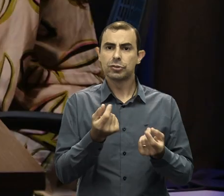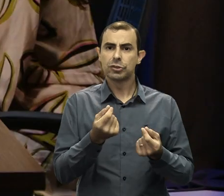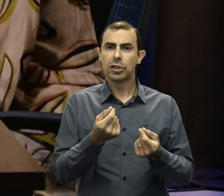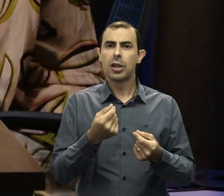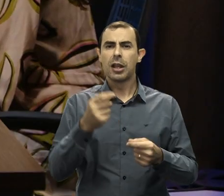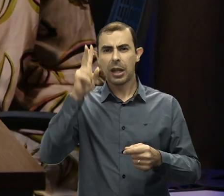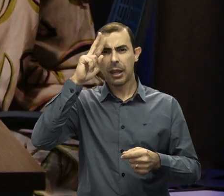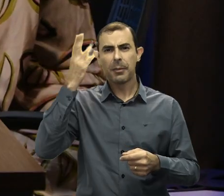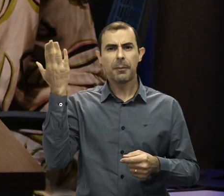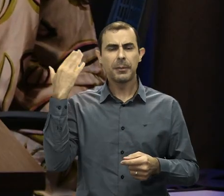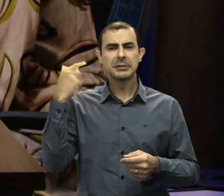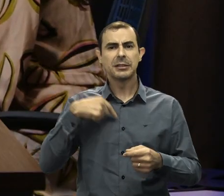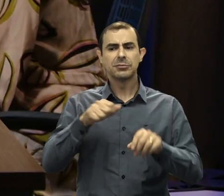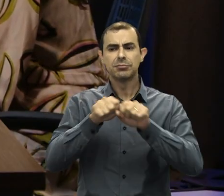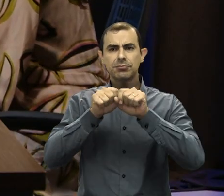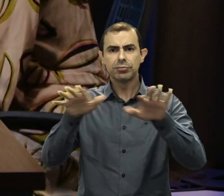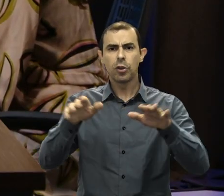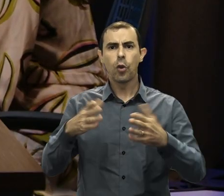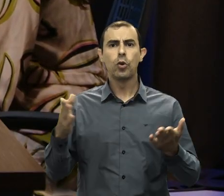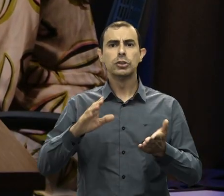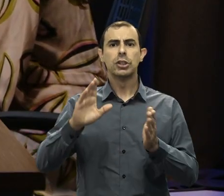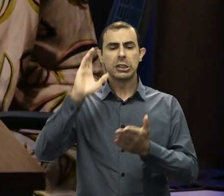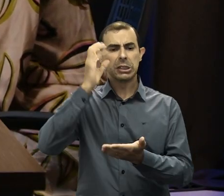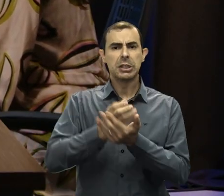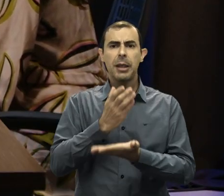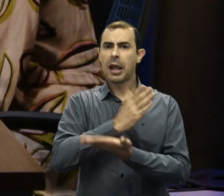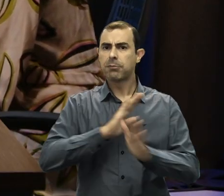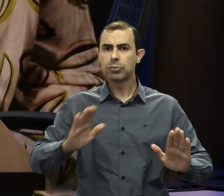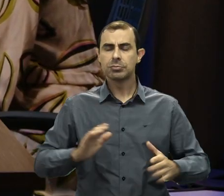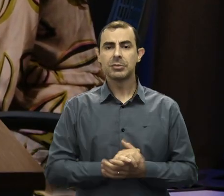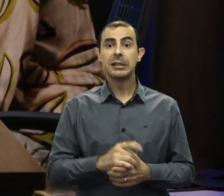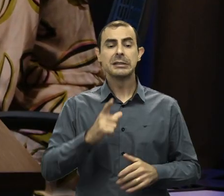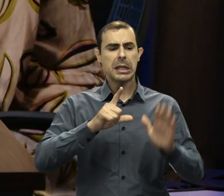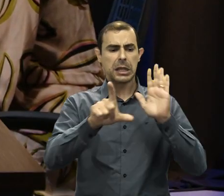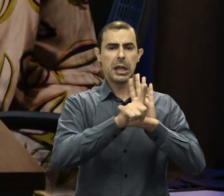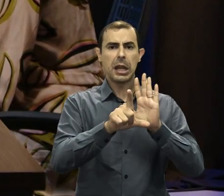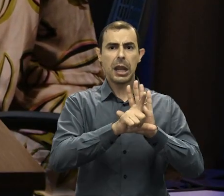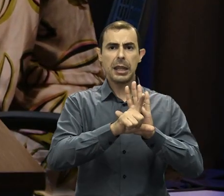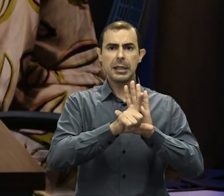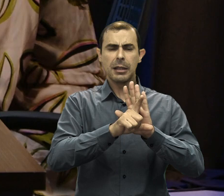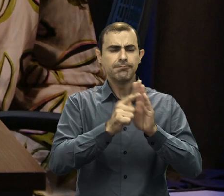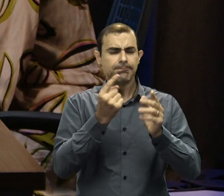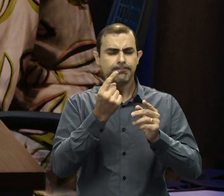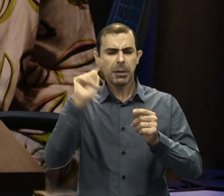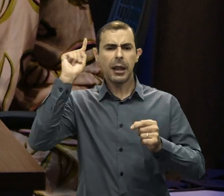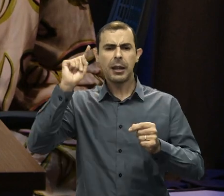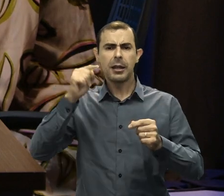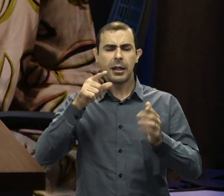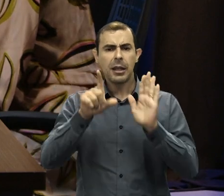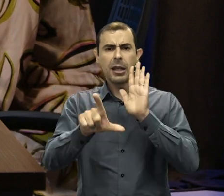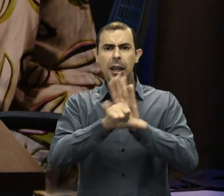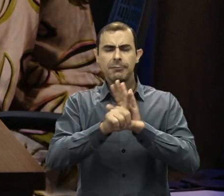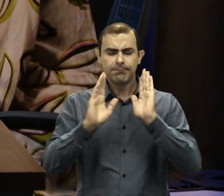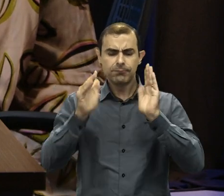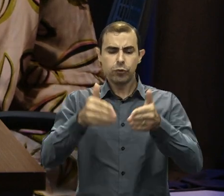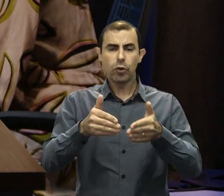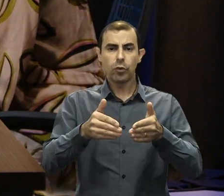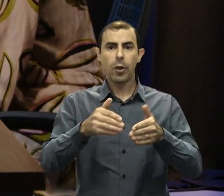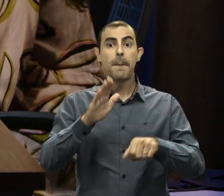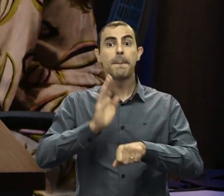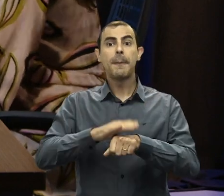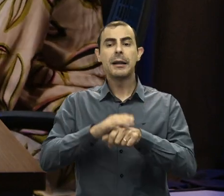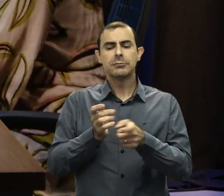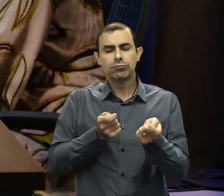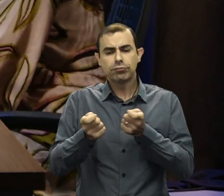não acontece mais, né? Foi uma lei nossa. Então a gente coloca leis pontuais de uma forma mais